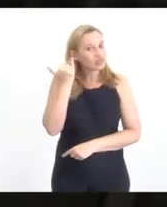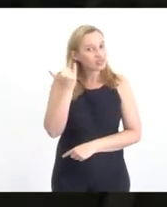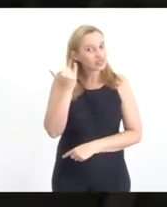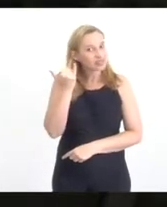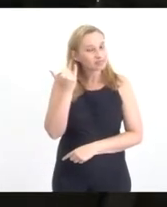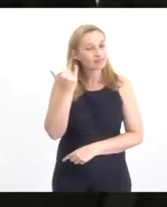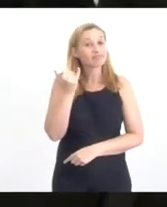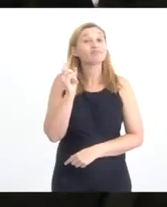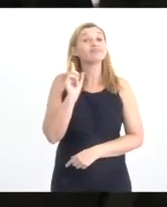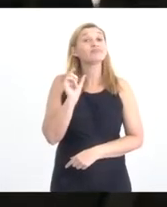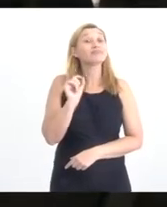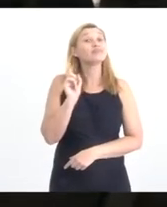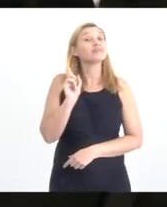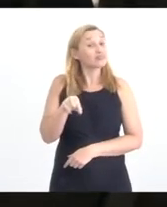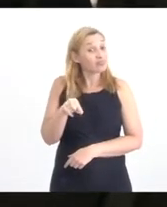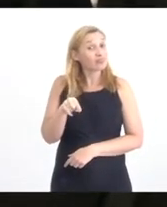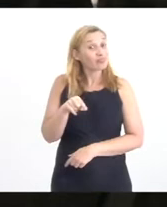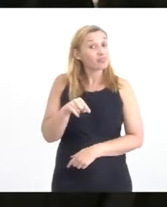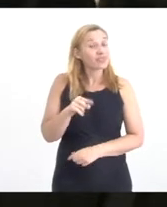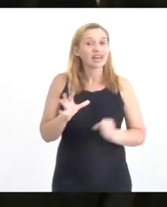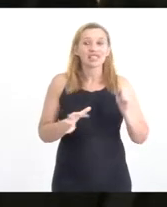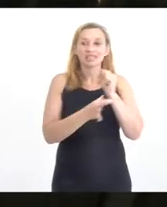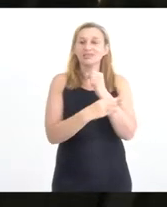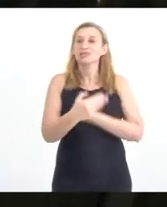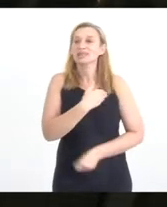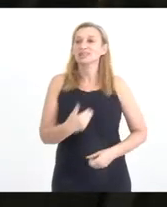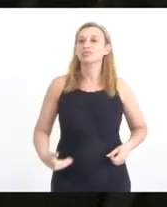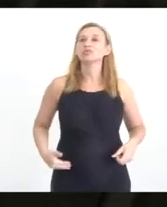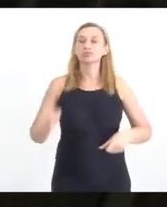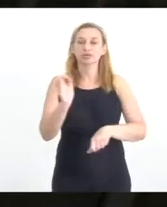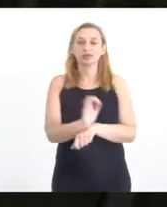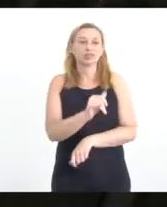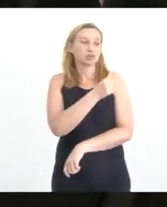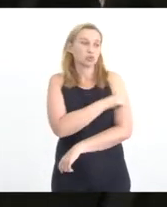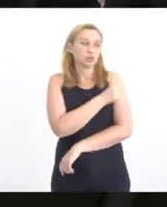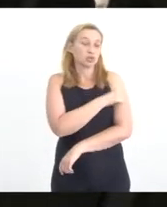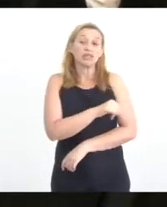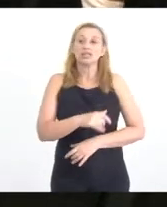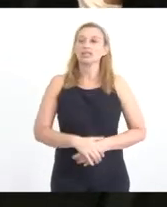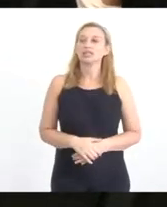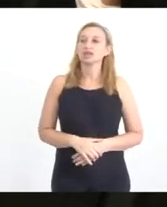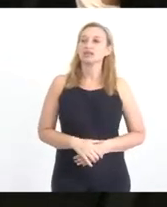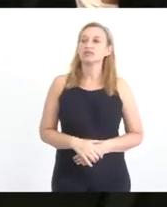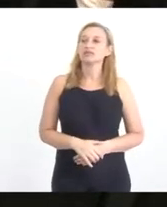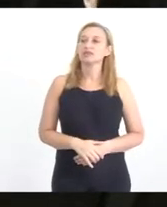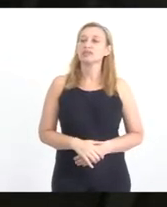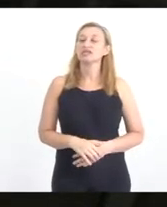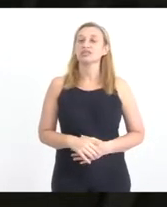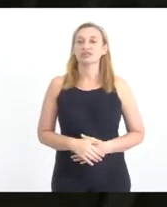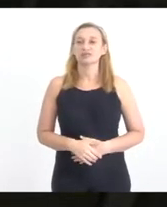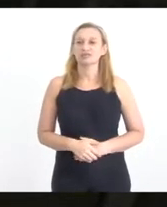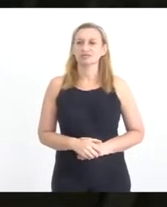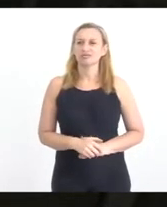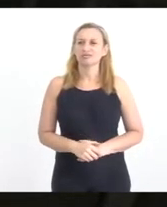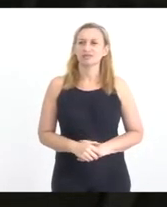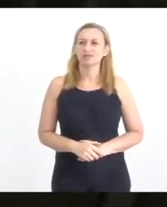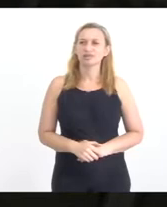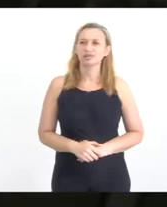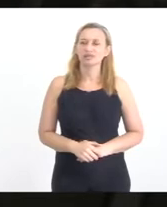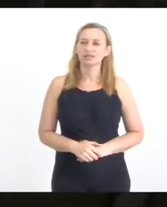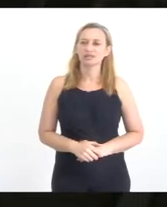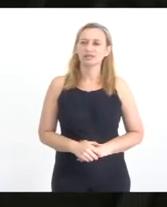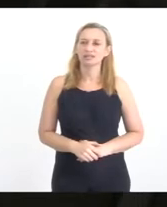essencial que é a segurança pública no estado do Rio de Janeiro e aqui eu fiz questão de dizer que